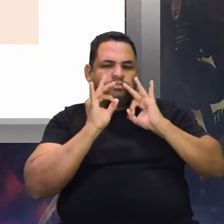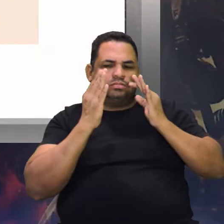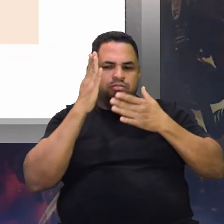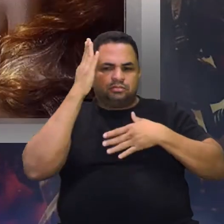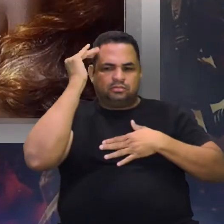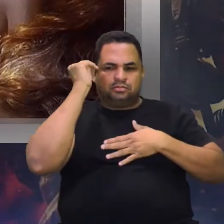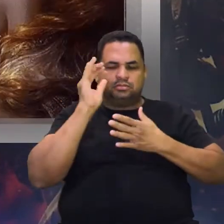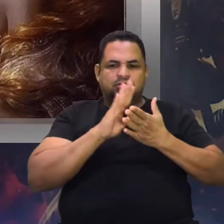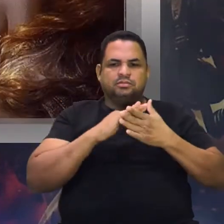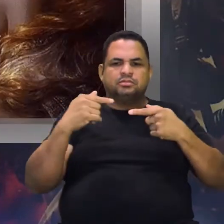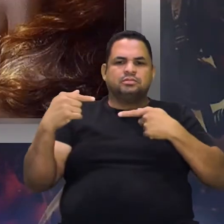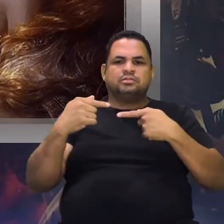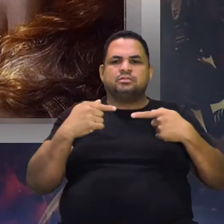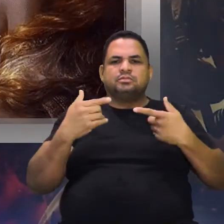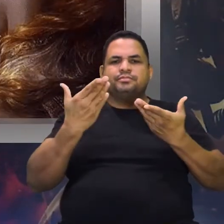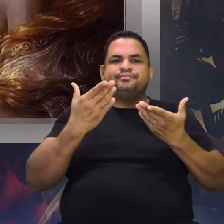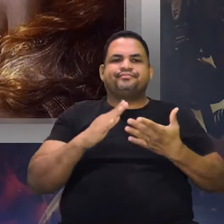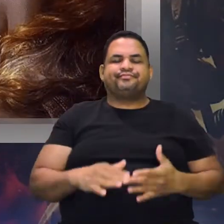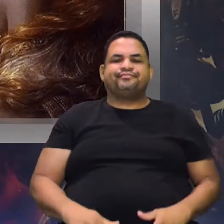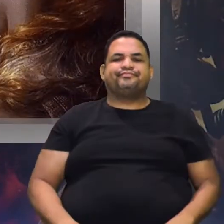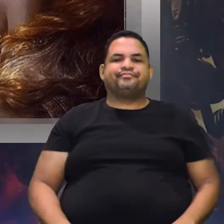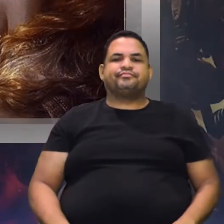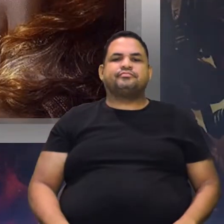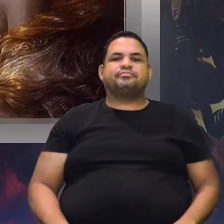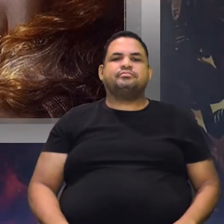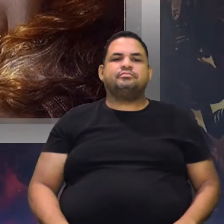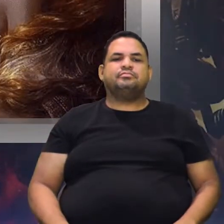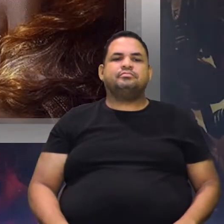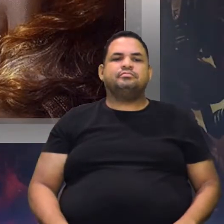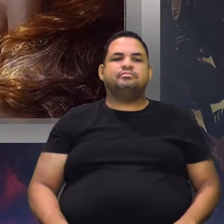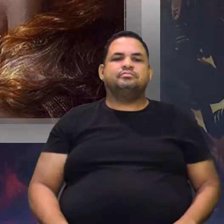Está relacionada a quê a beleza?